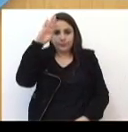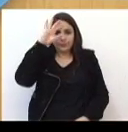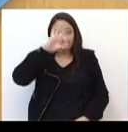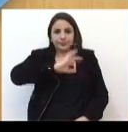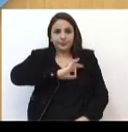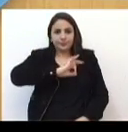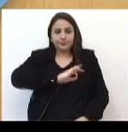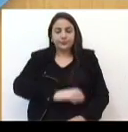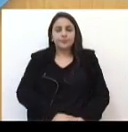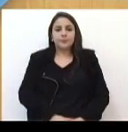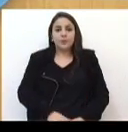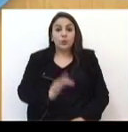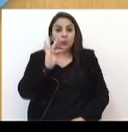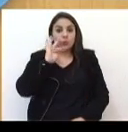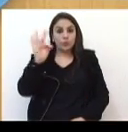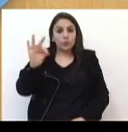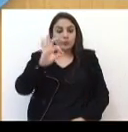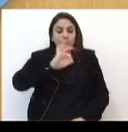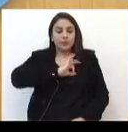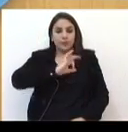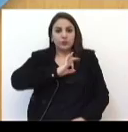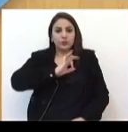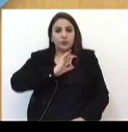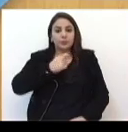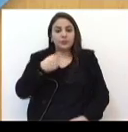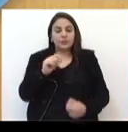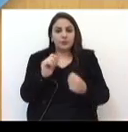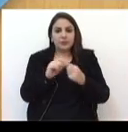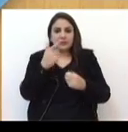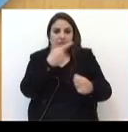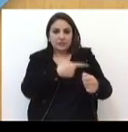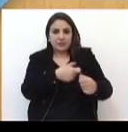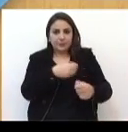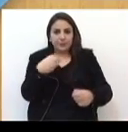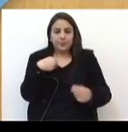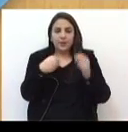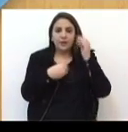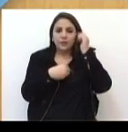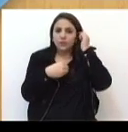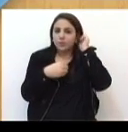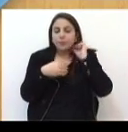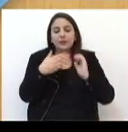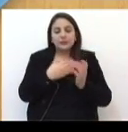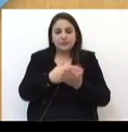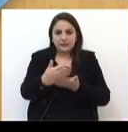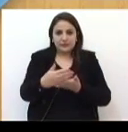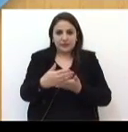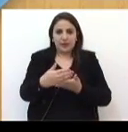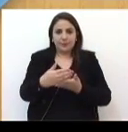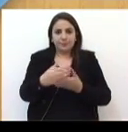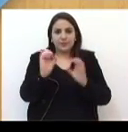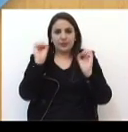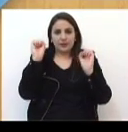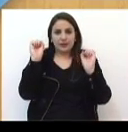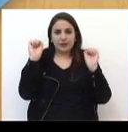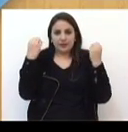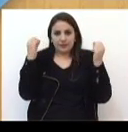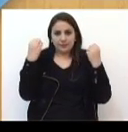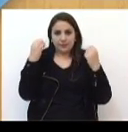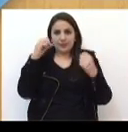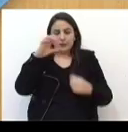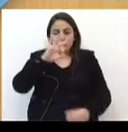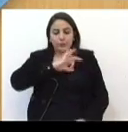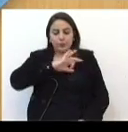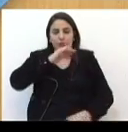Brigada Militar. Os futuros brigadianos devem realizar exames médicos para iniciarem na Academia de Polícia. O